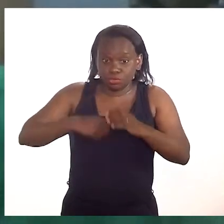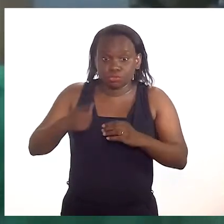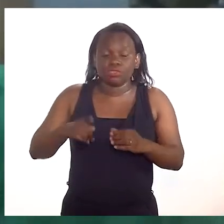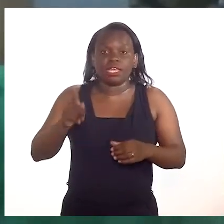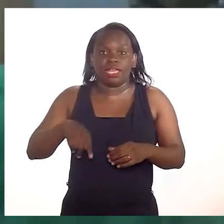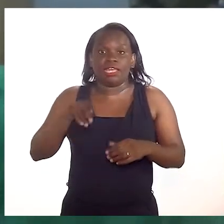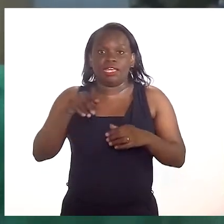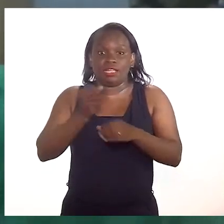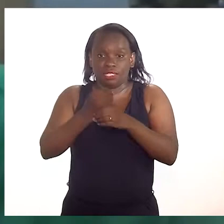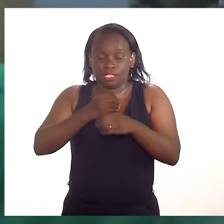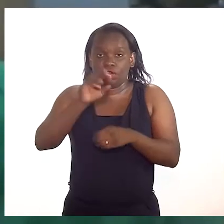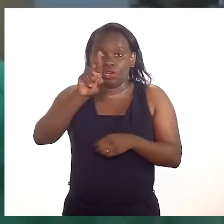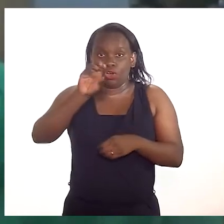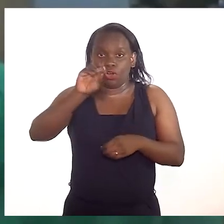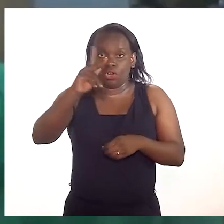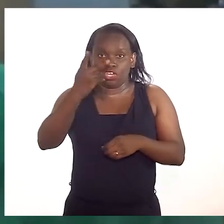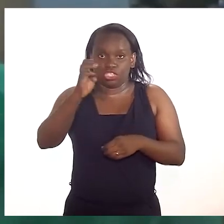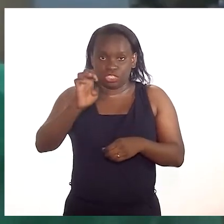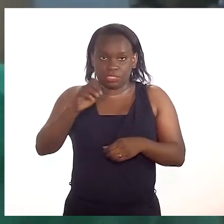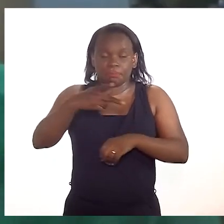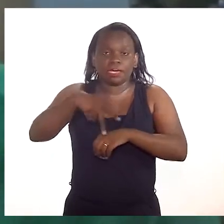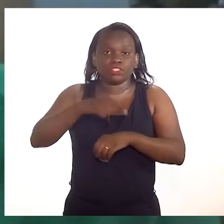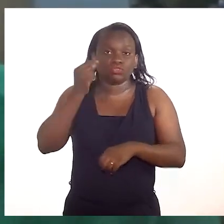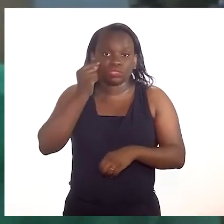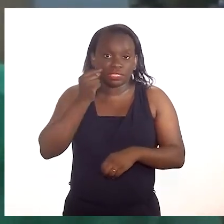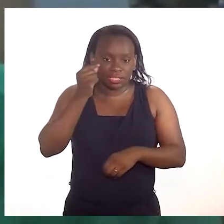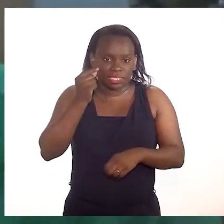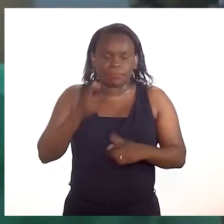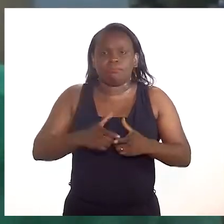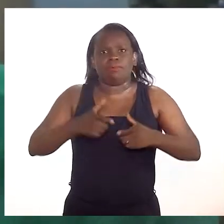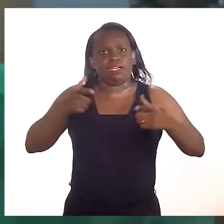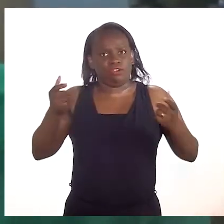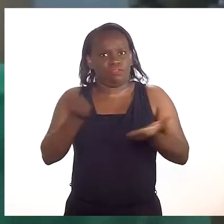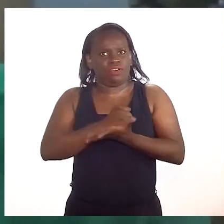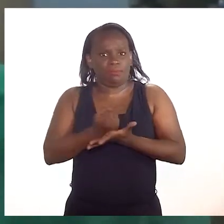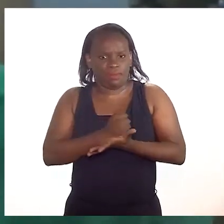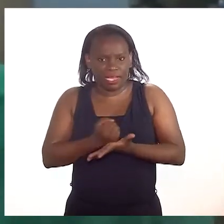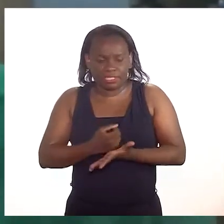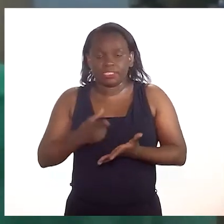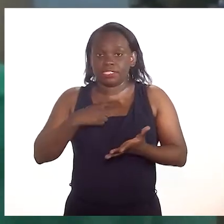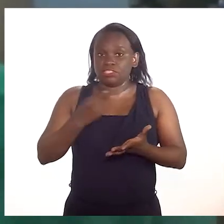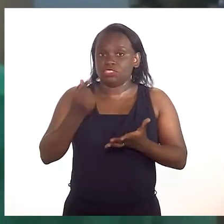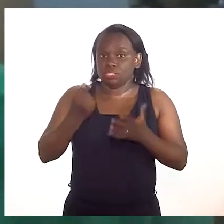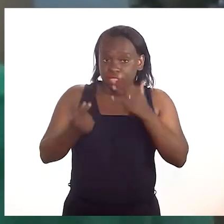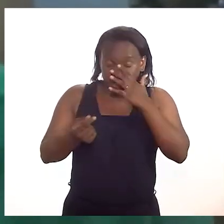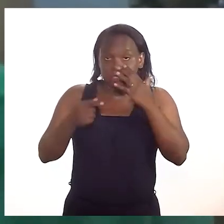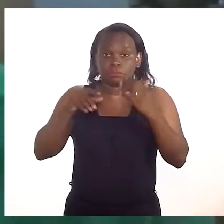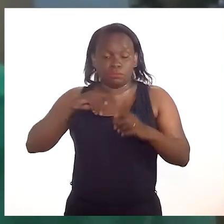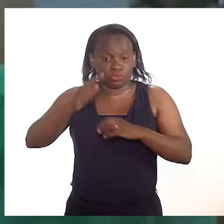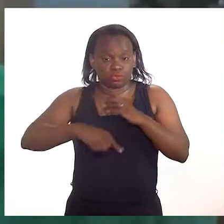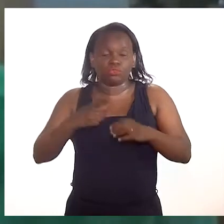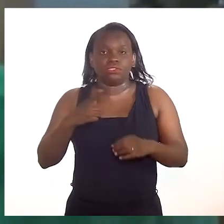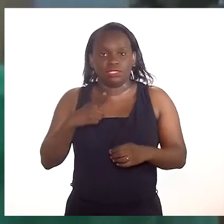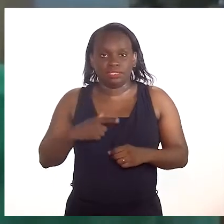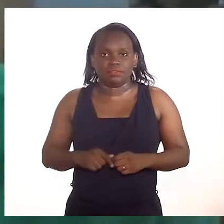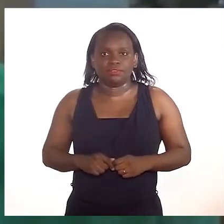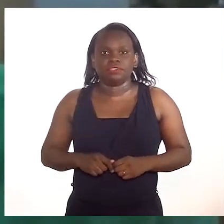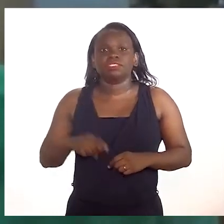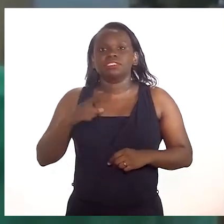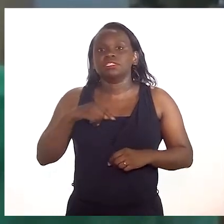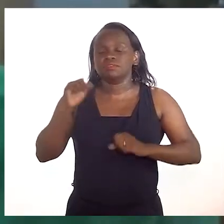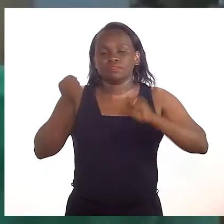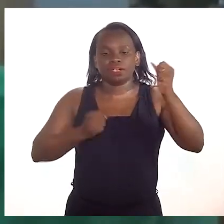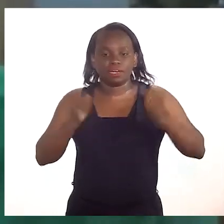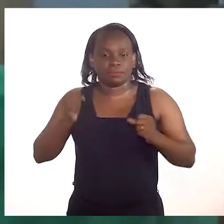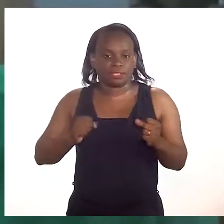é o Laboratório Roche, na Suíça. É a maior empresa farmacêutica em investimentos em pesquisa do mundo. Tem